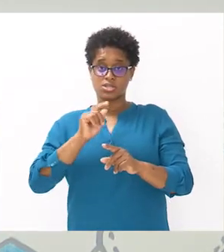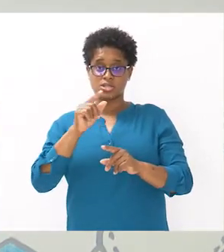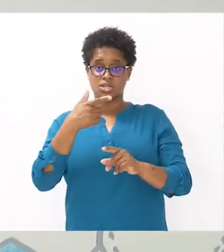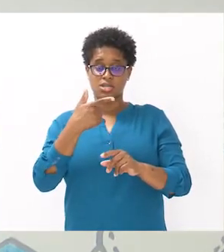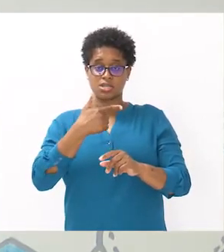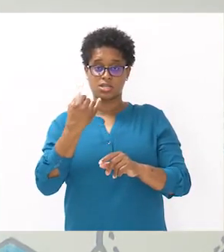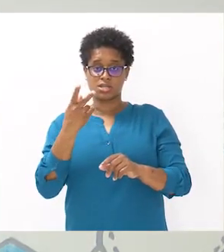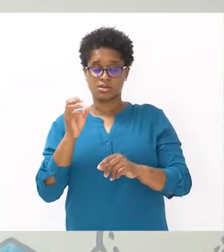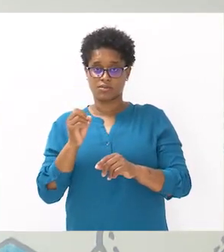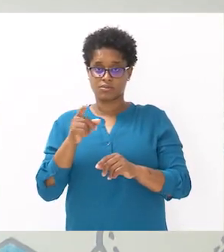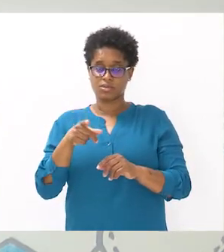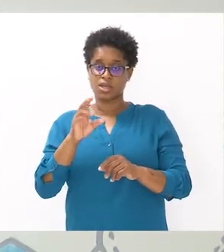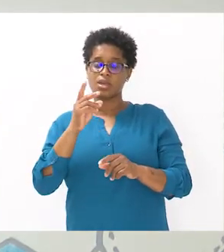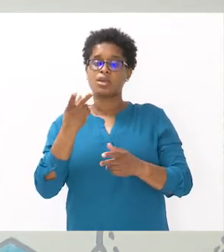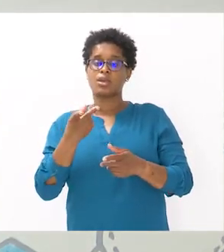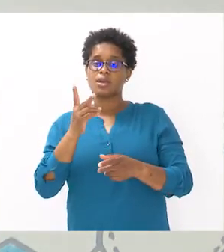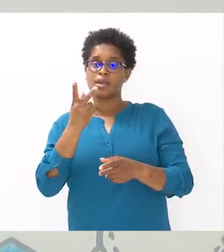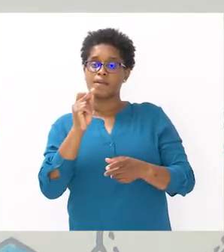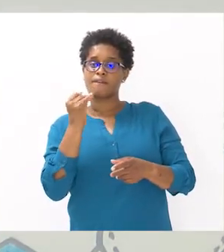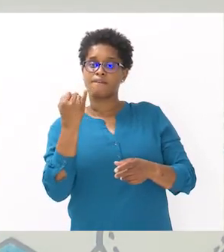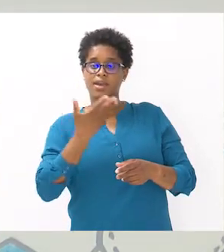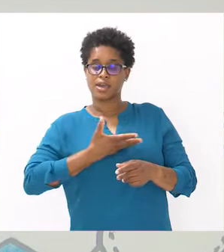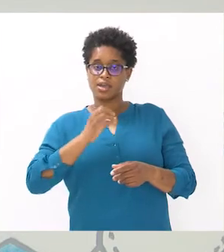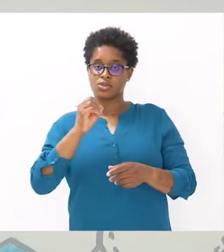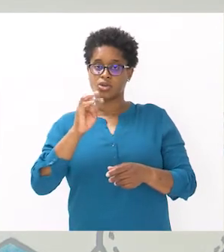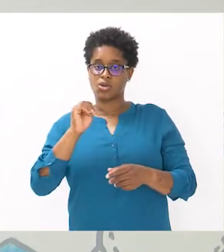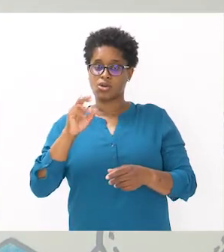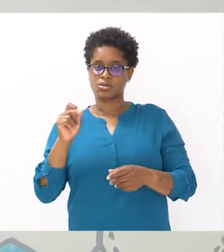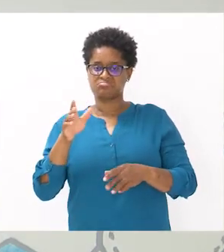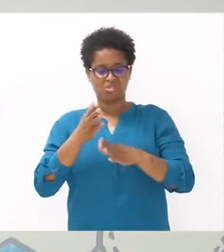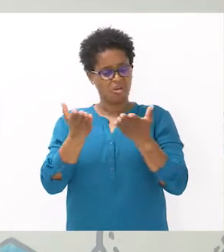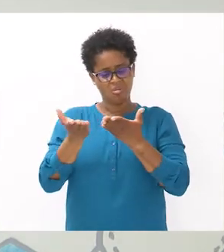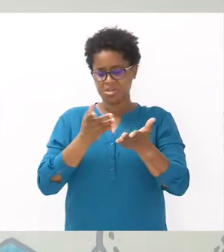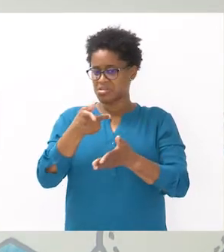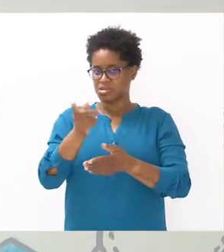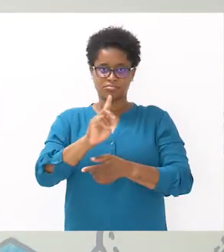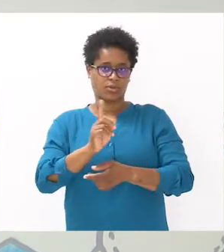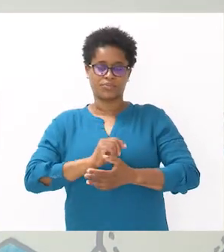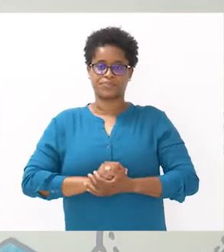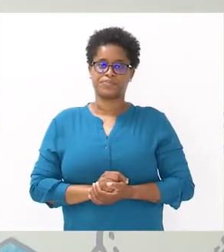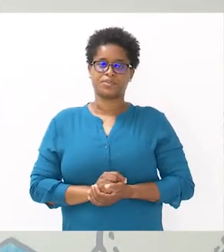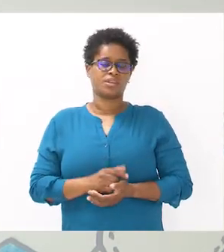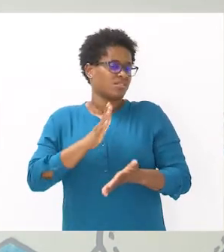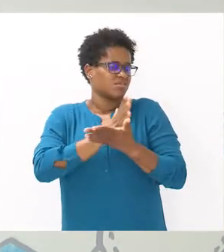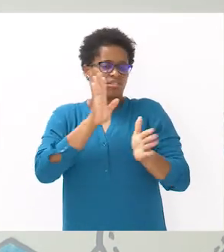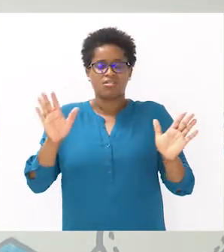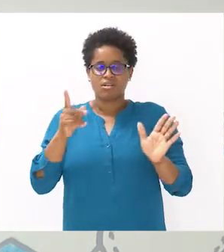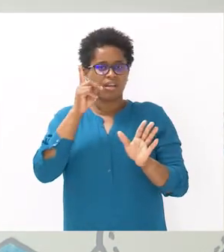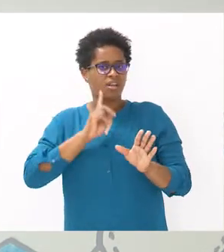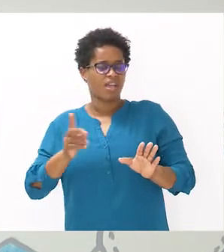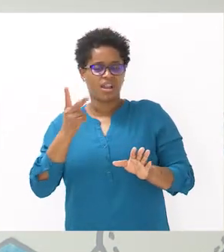é vaidosa. Não está aqui nenhuma comparação. Simplesmente, ela